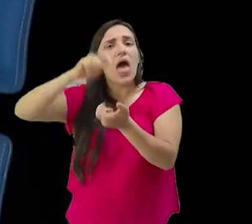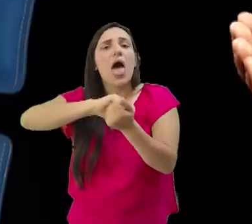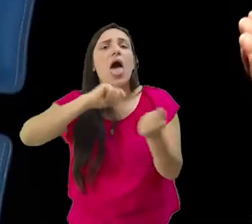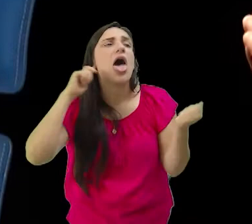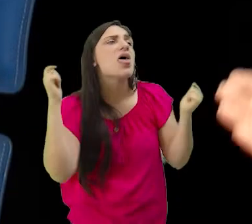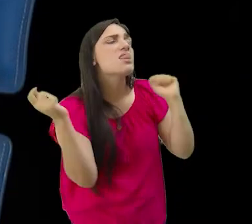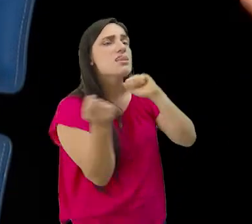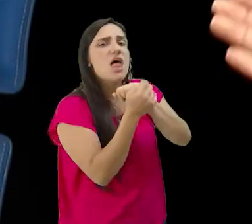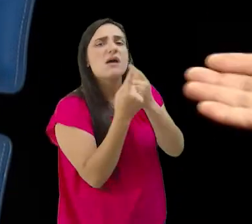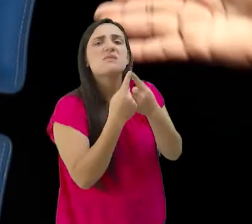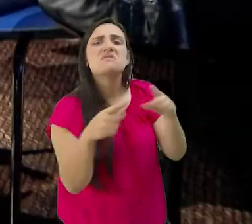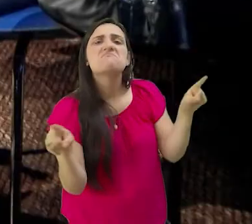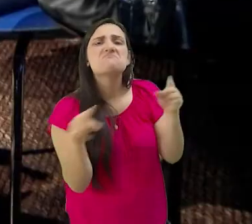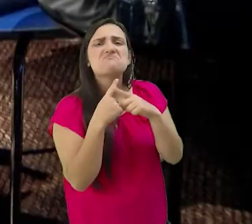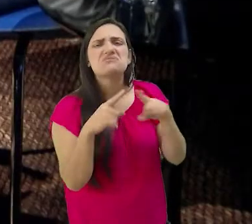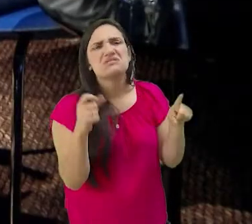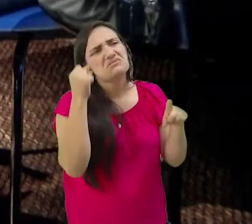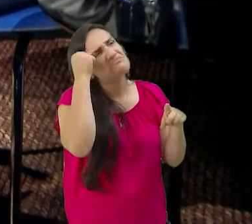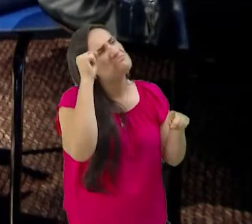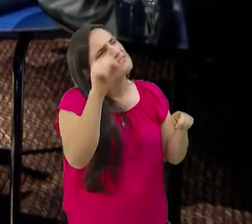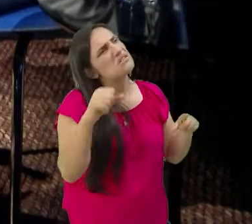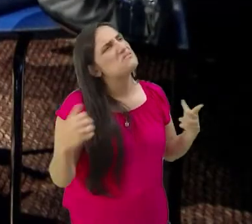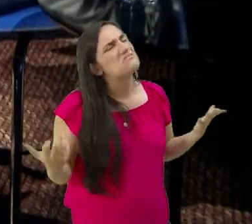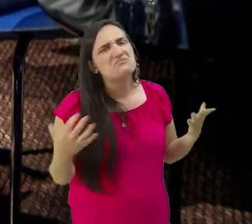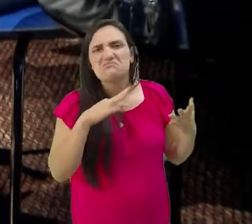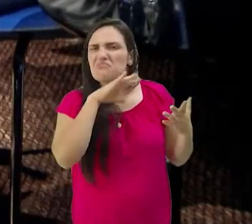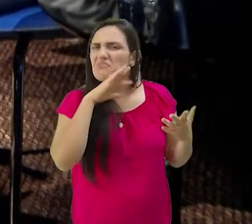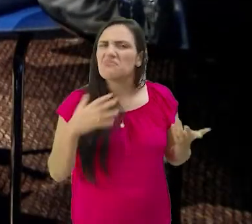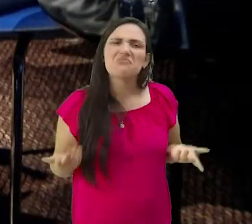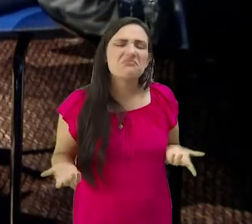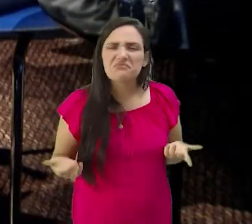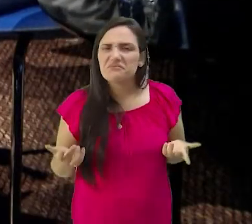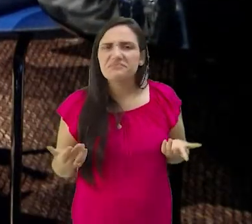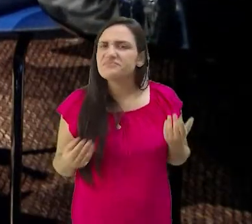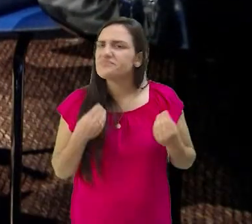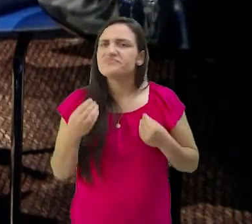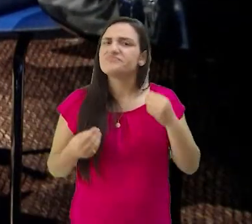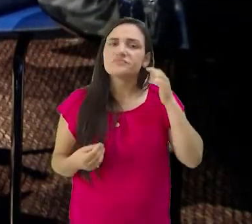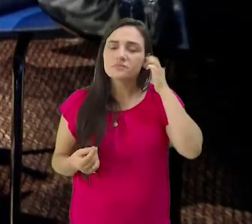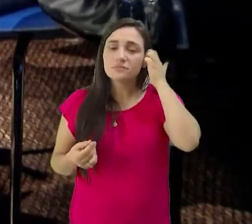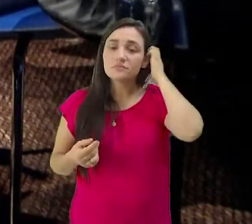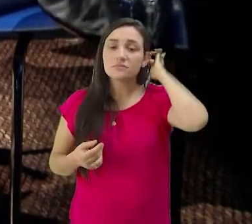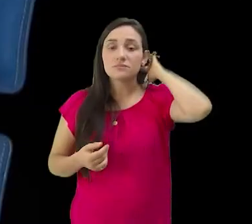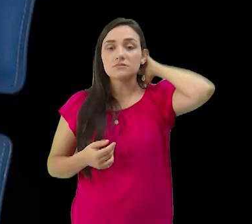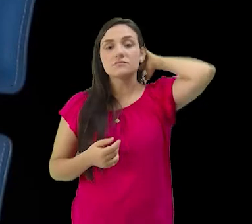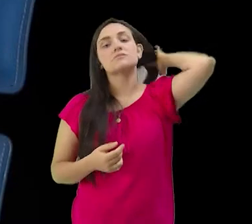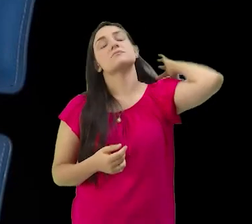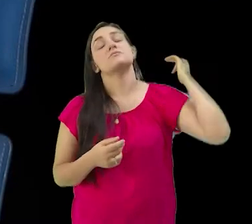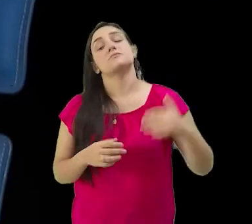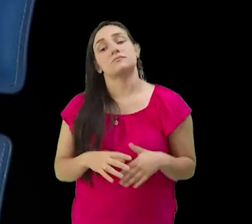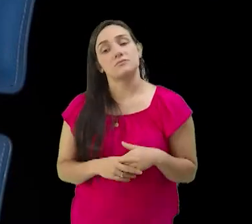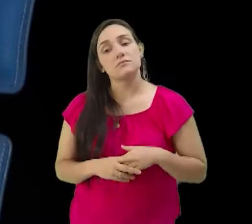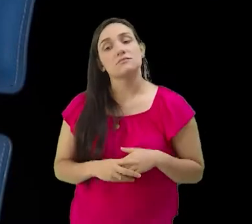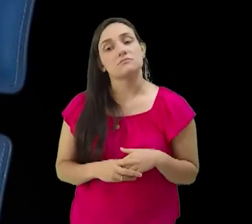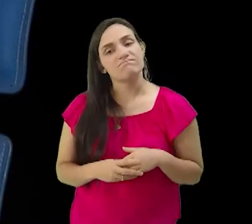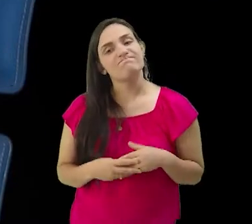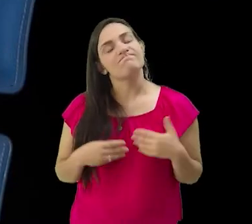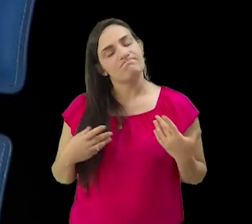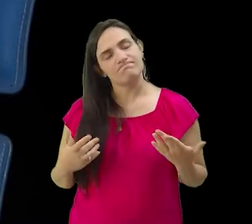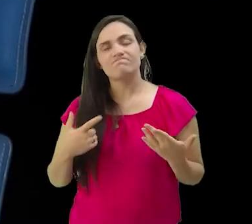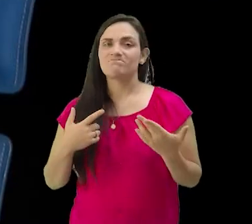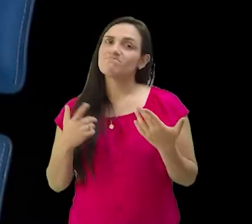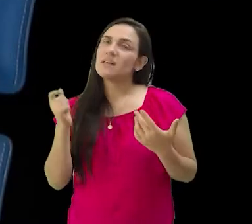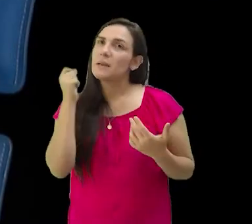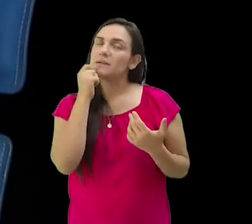ver tanta gente talentosa como você, que você convive com gente talentosa, que às vezes não tem o sucesso, não tem o reconhecimento?